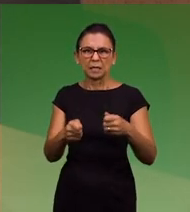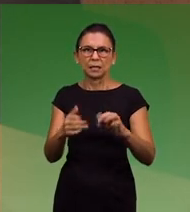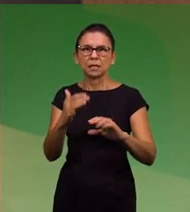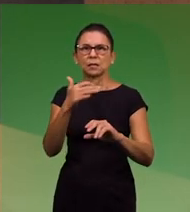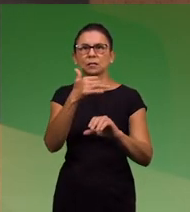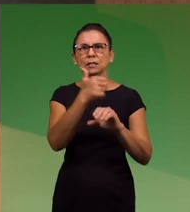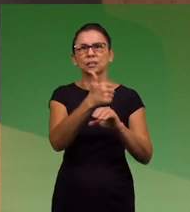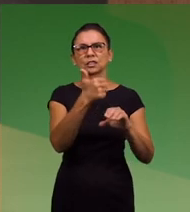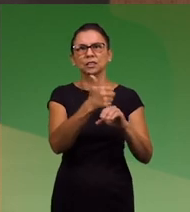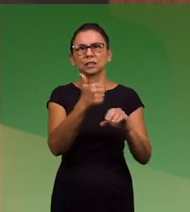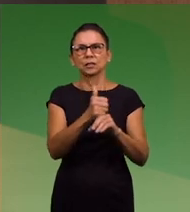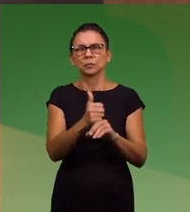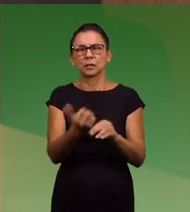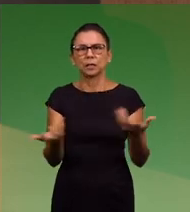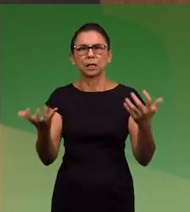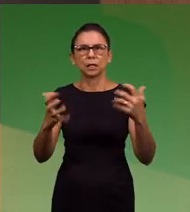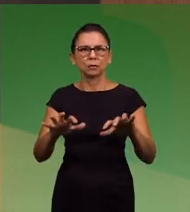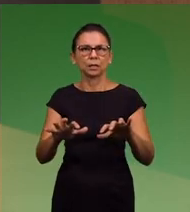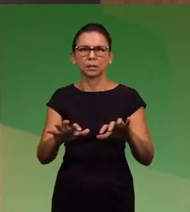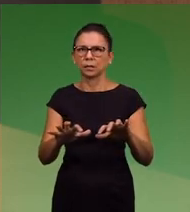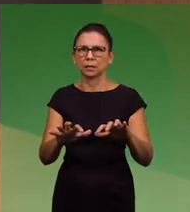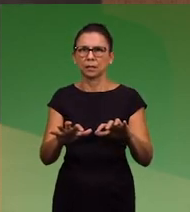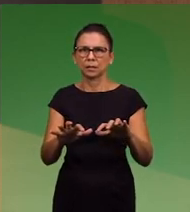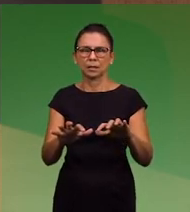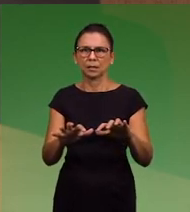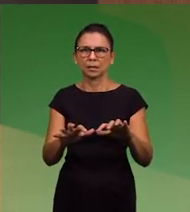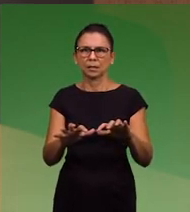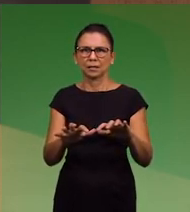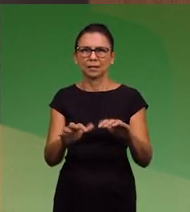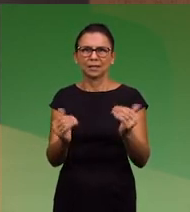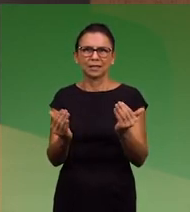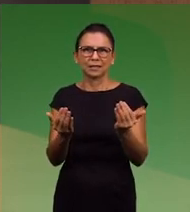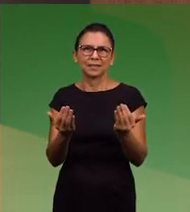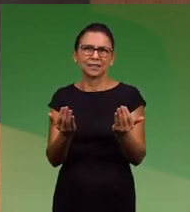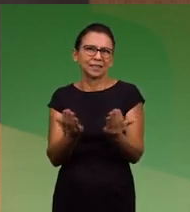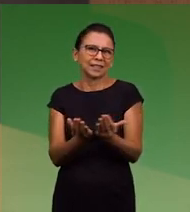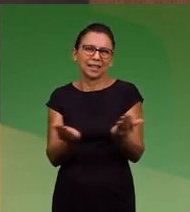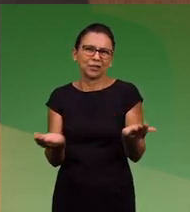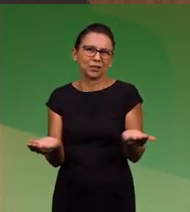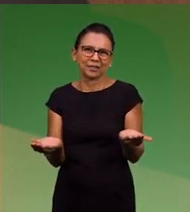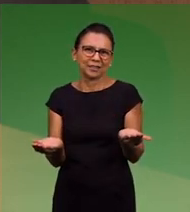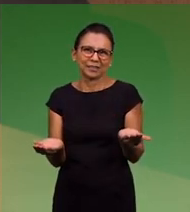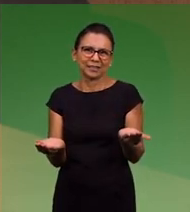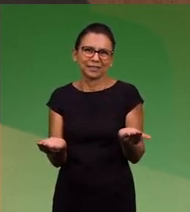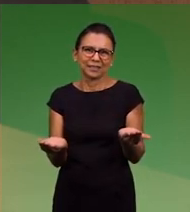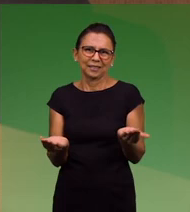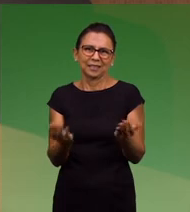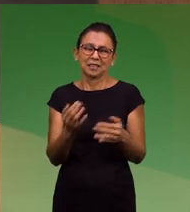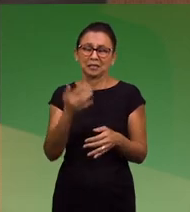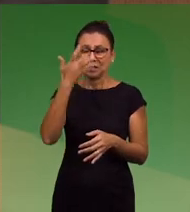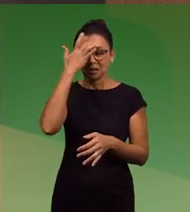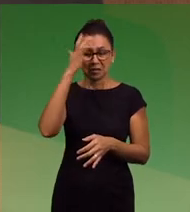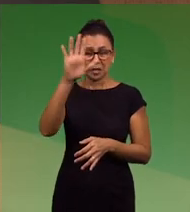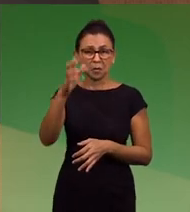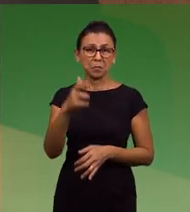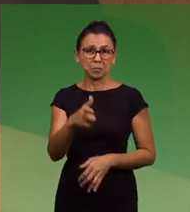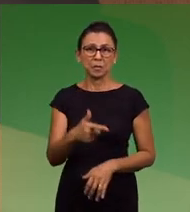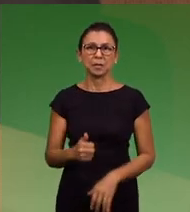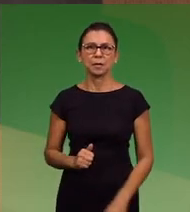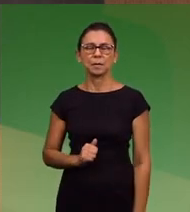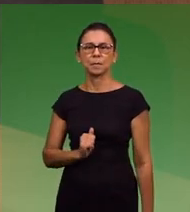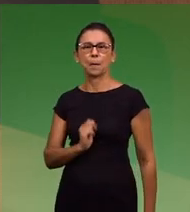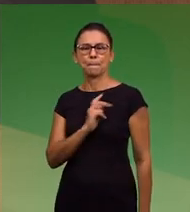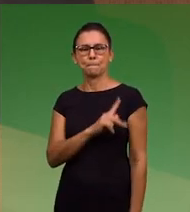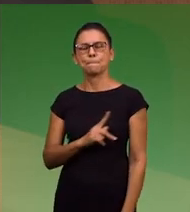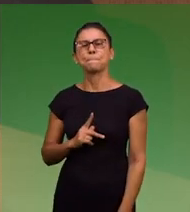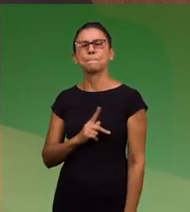cristão. E agora ele fala de uma eleição antes, porque ele não sabia. Ele estava no caminho de Damasco, cheio de autoridade,